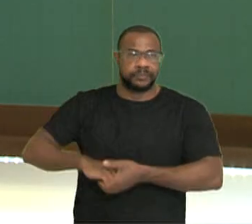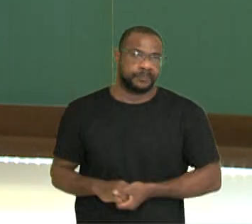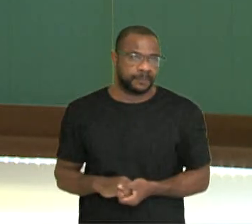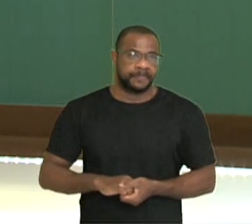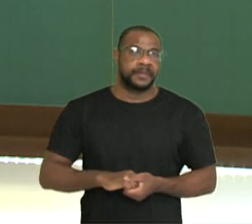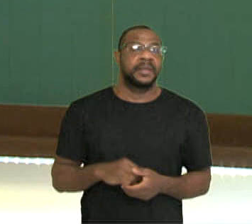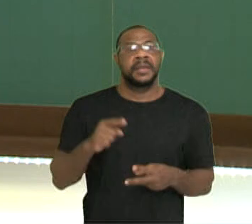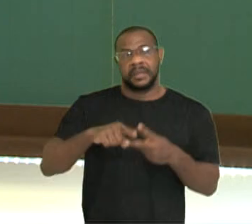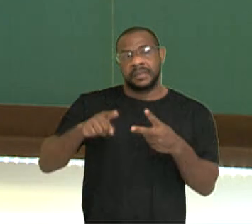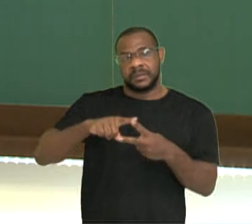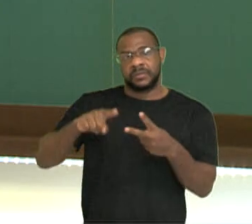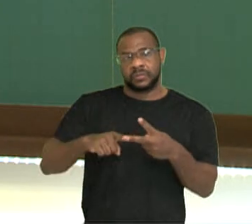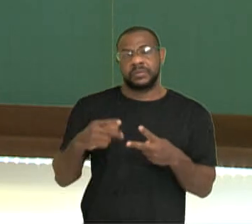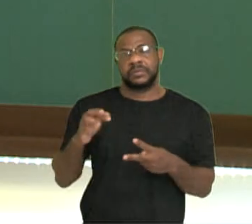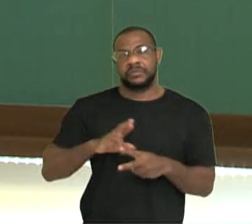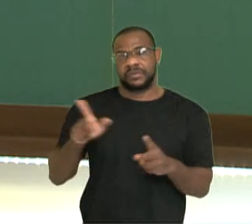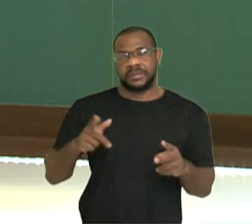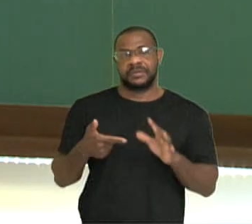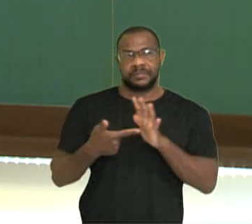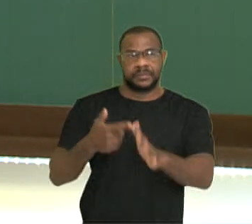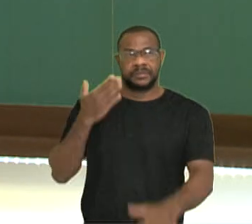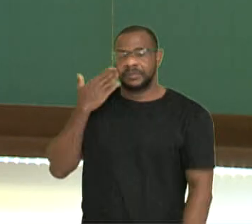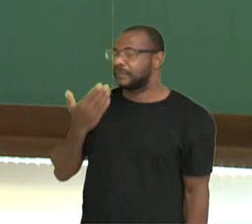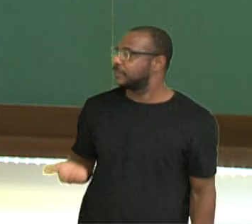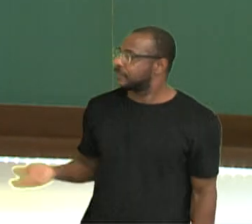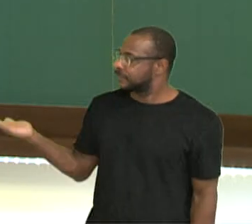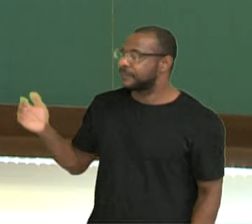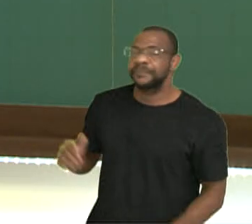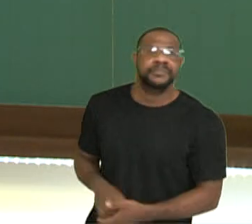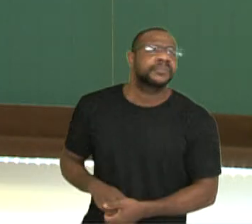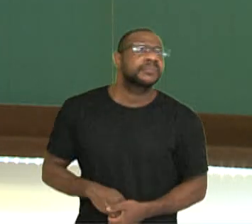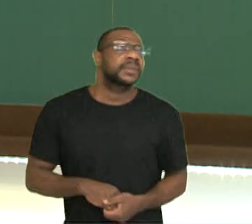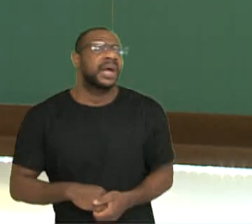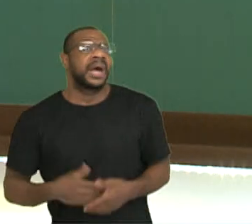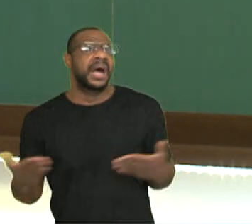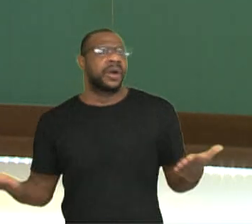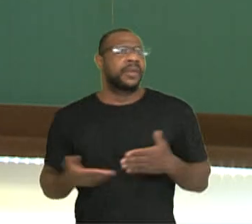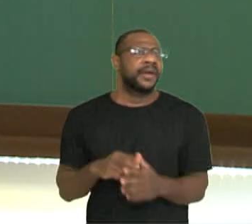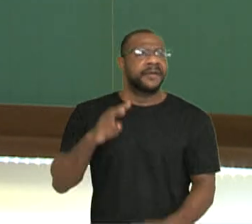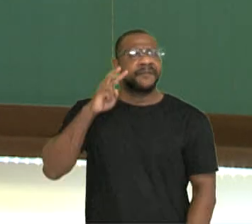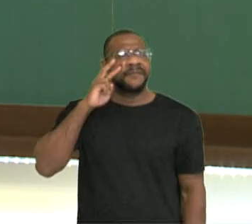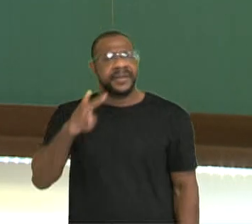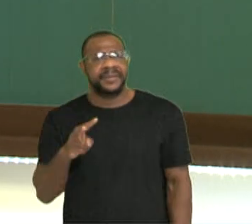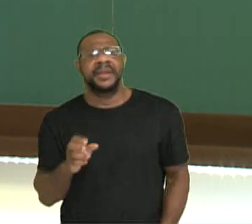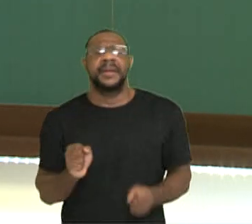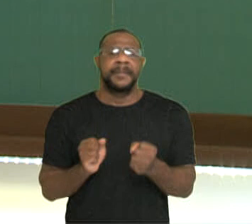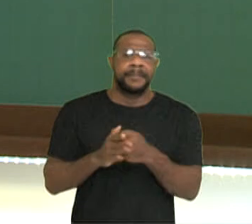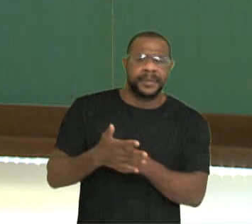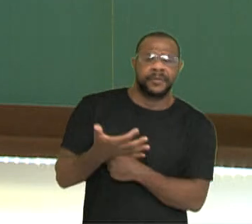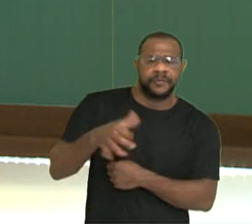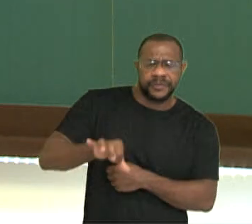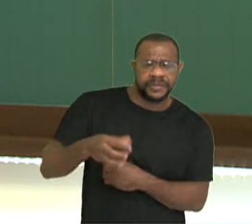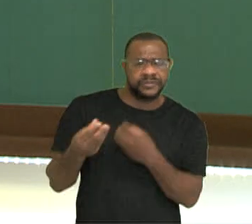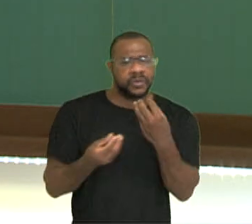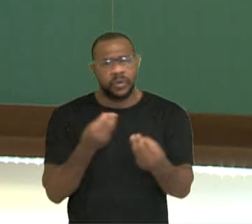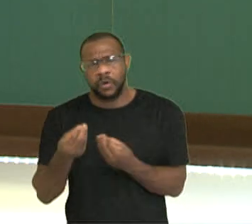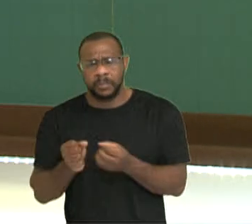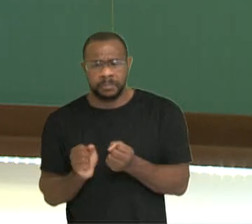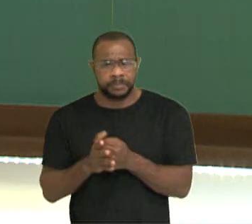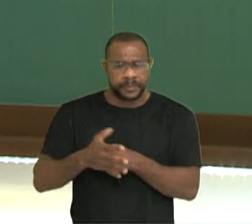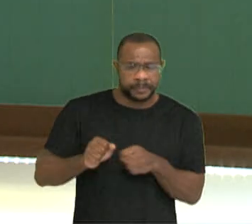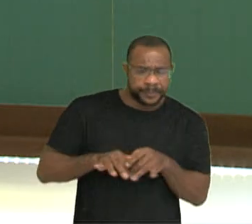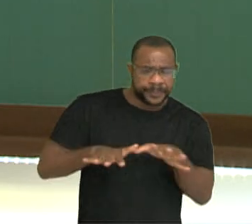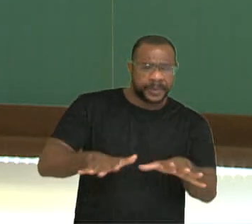duas diferenças estabelecidas. E aí, analisando essa questão ainda da pandemia e como ela pode influenciar